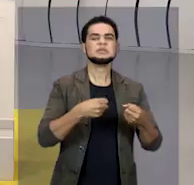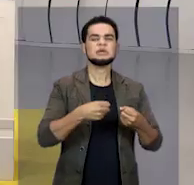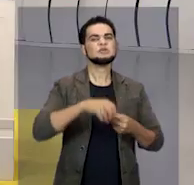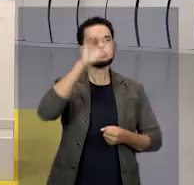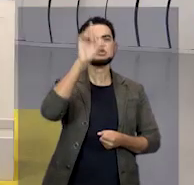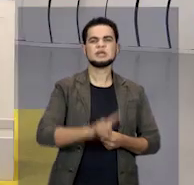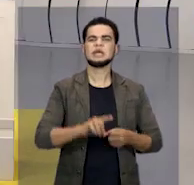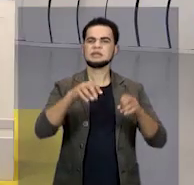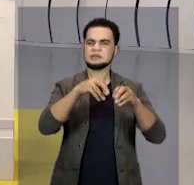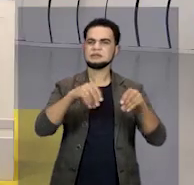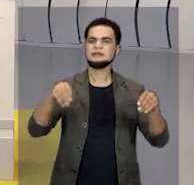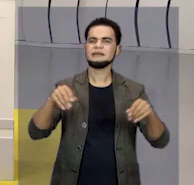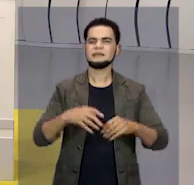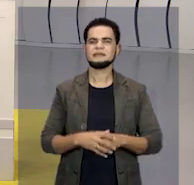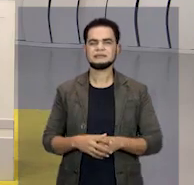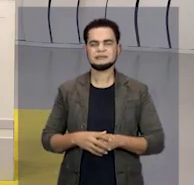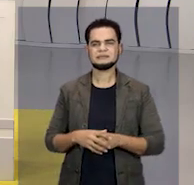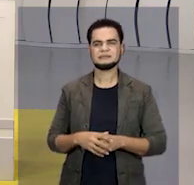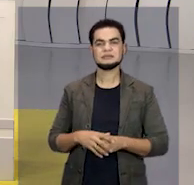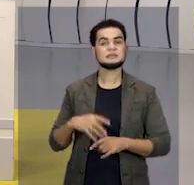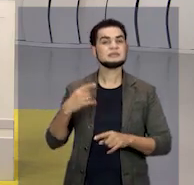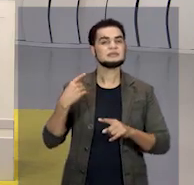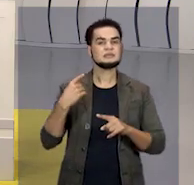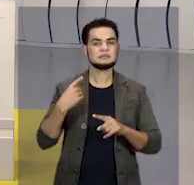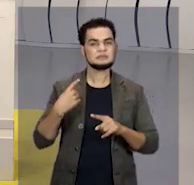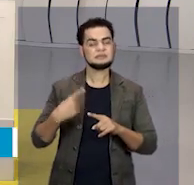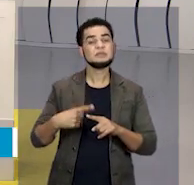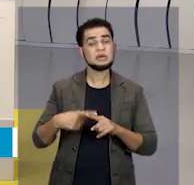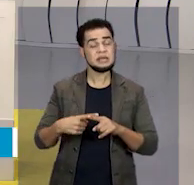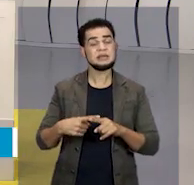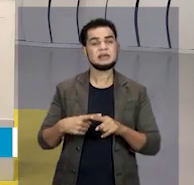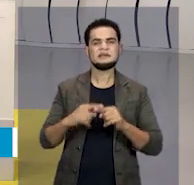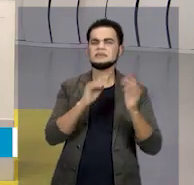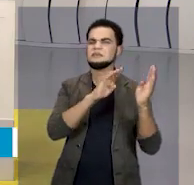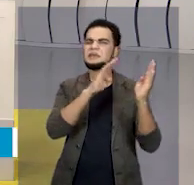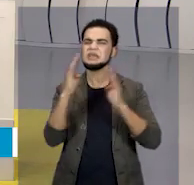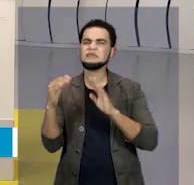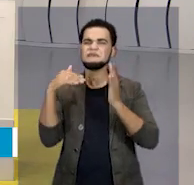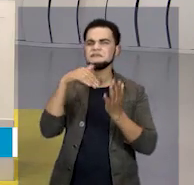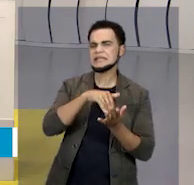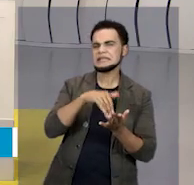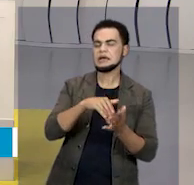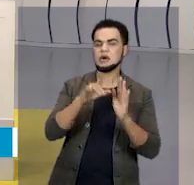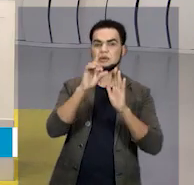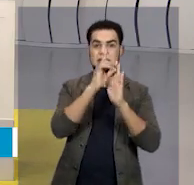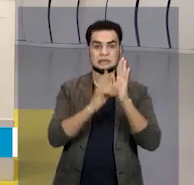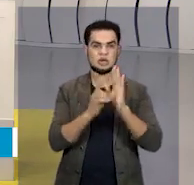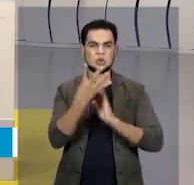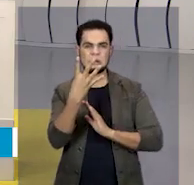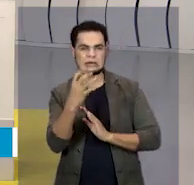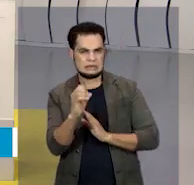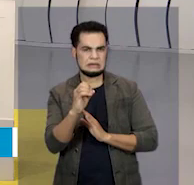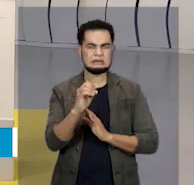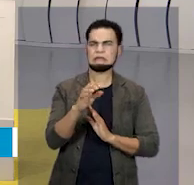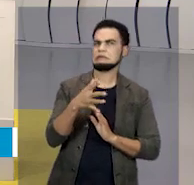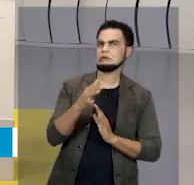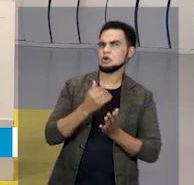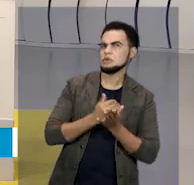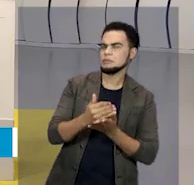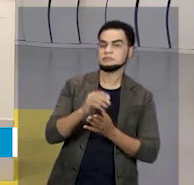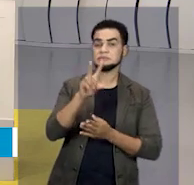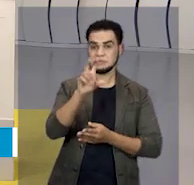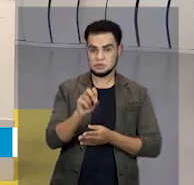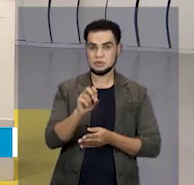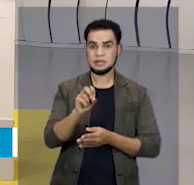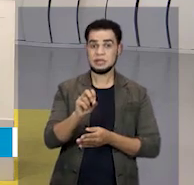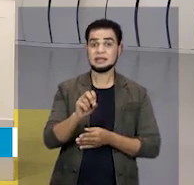terra. Justamente porque foi nesse período ali, né, final da década de 40 para o início de 50, você tem a introdução